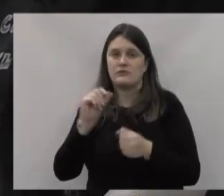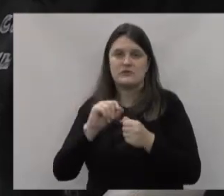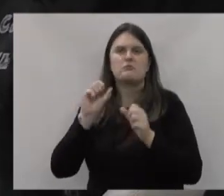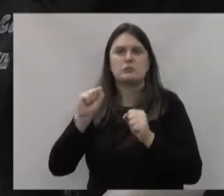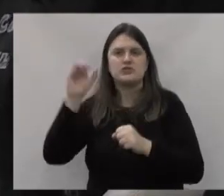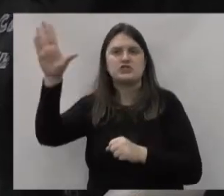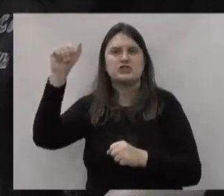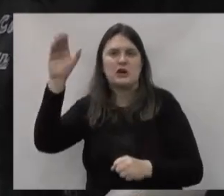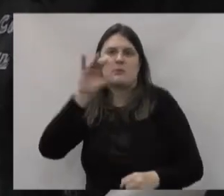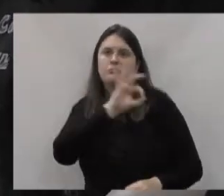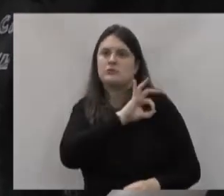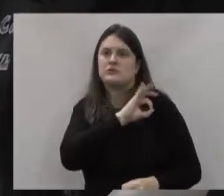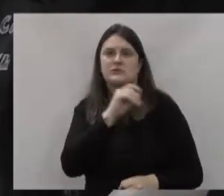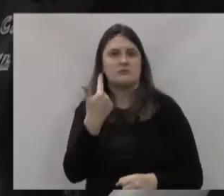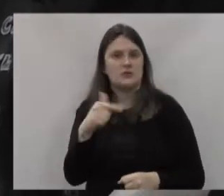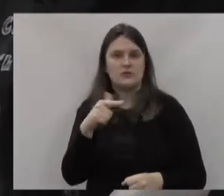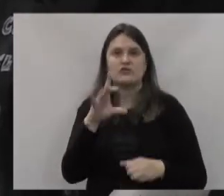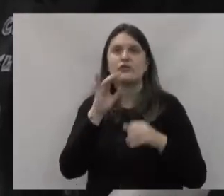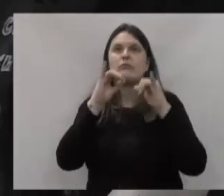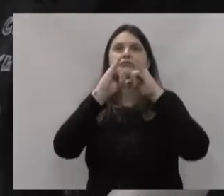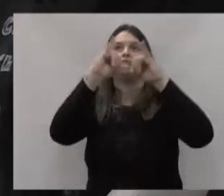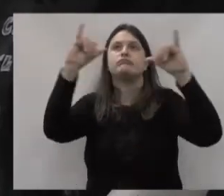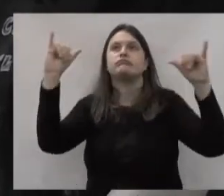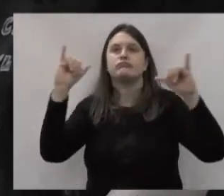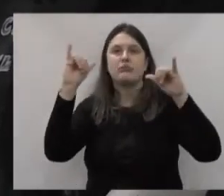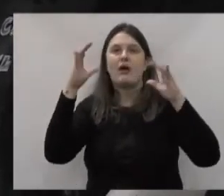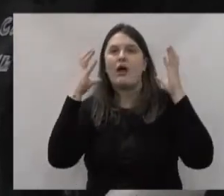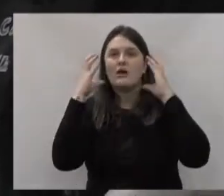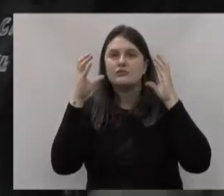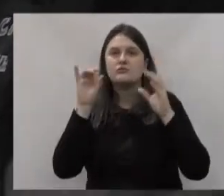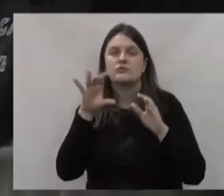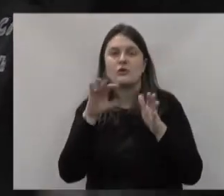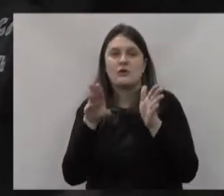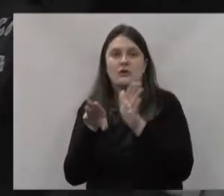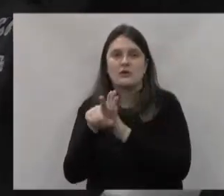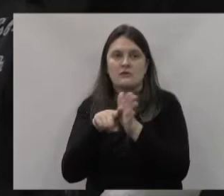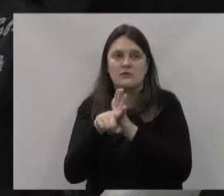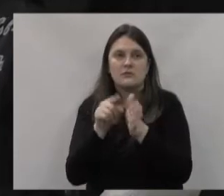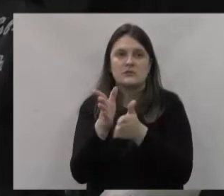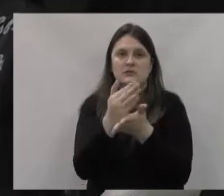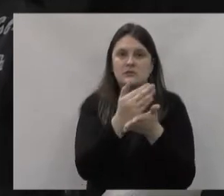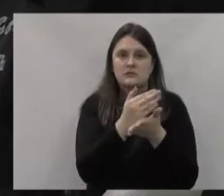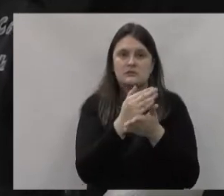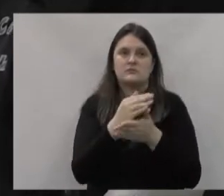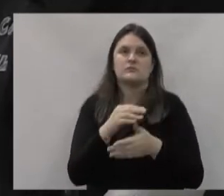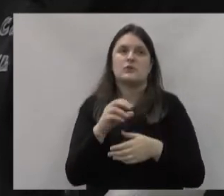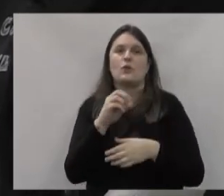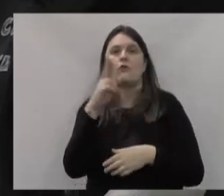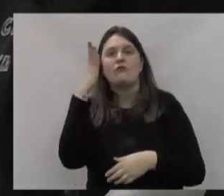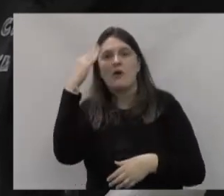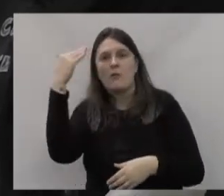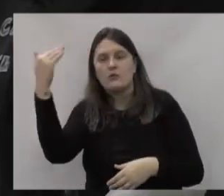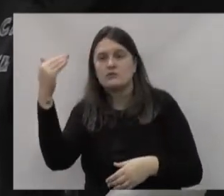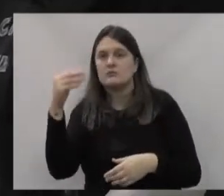a polícia. Né? Só vira notícia, só vira dado quando vira notícia ou fica um caso muito